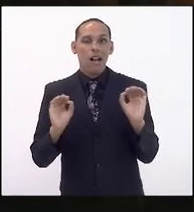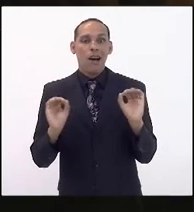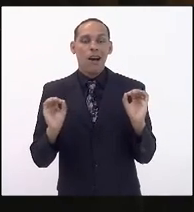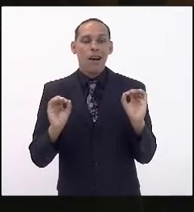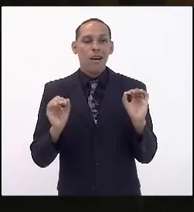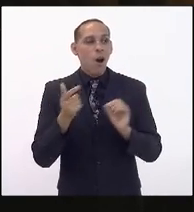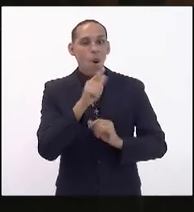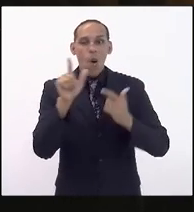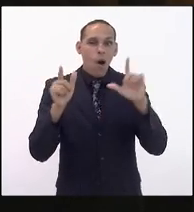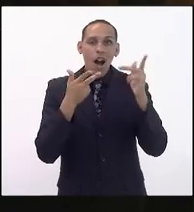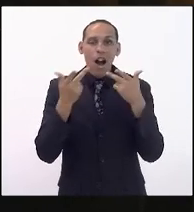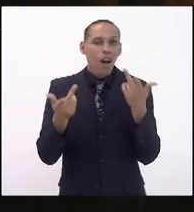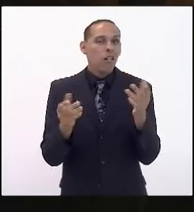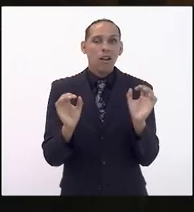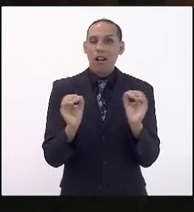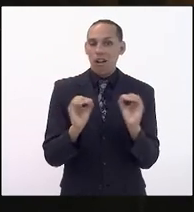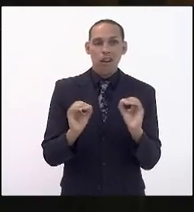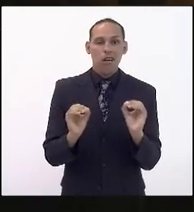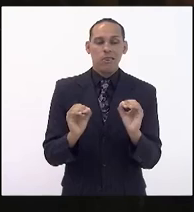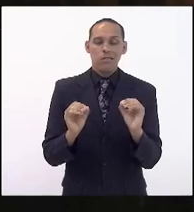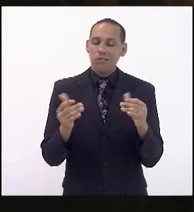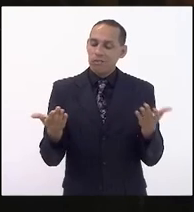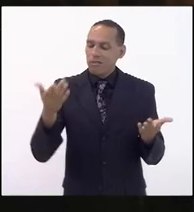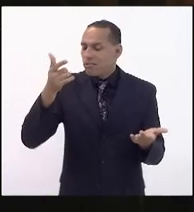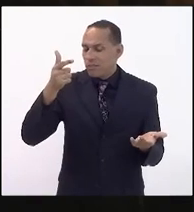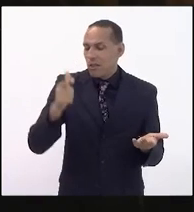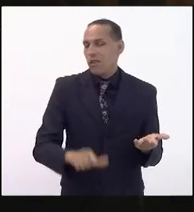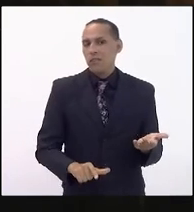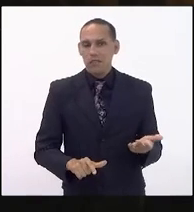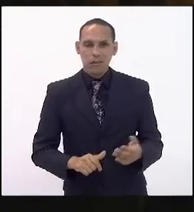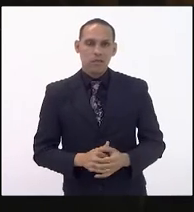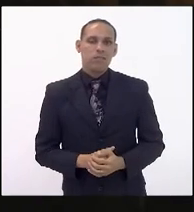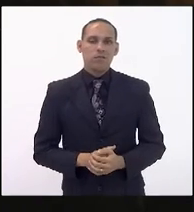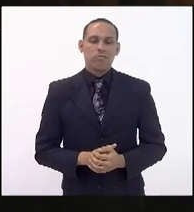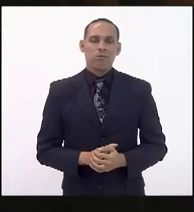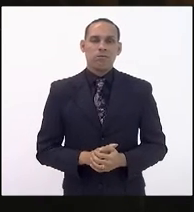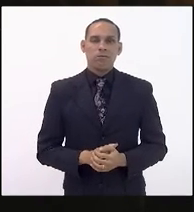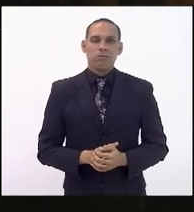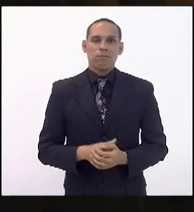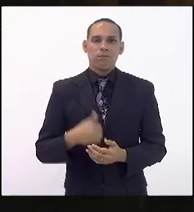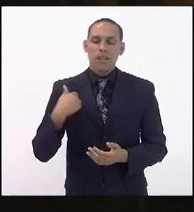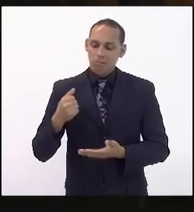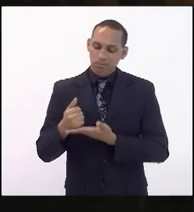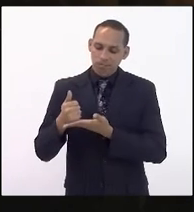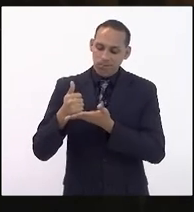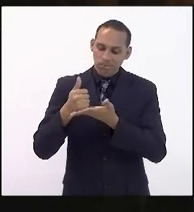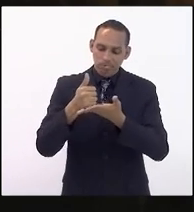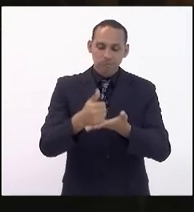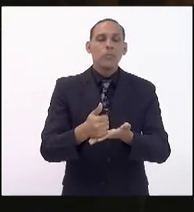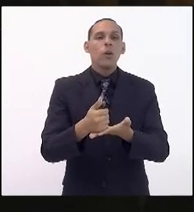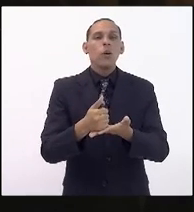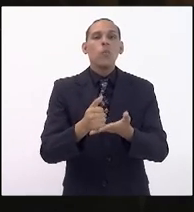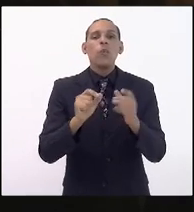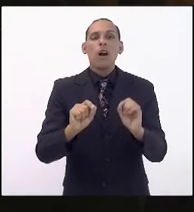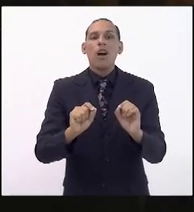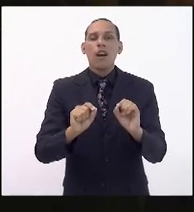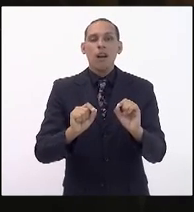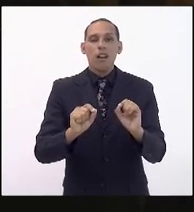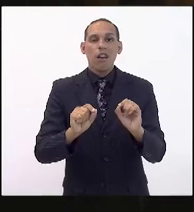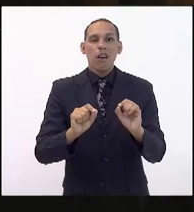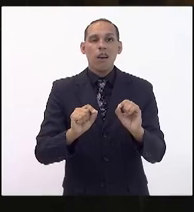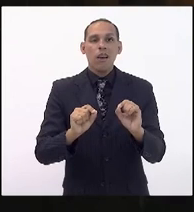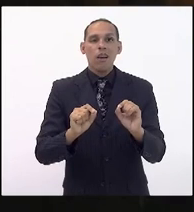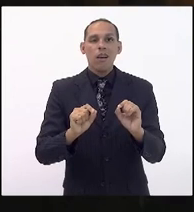então queria mais uma vez senhora presidente e deixar aqui assinalado e